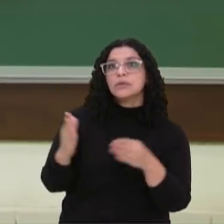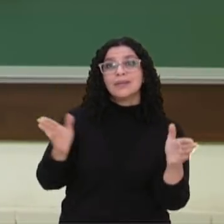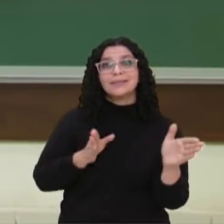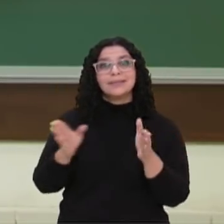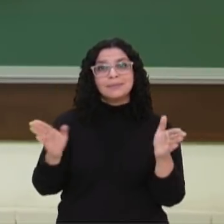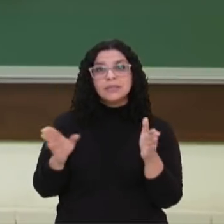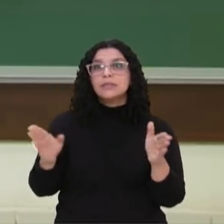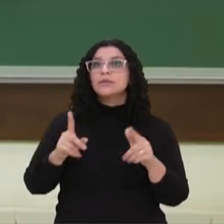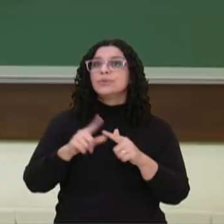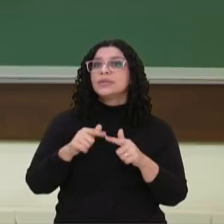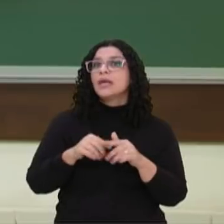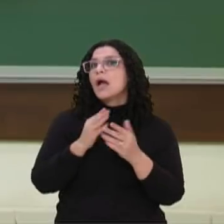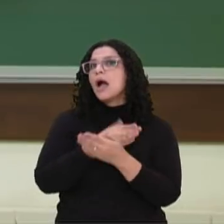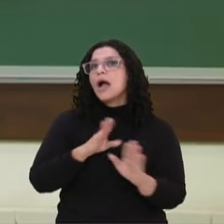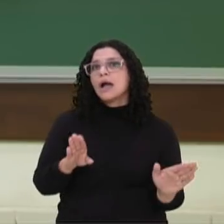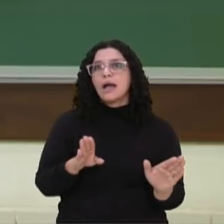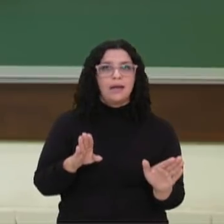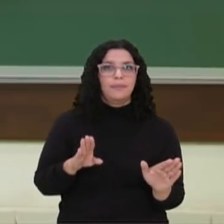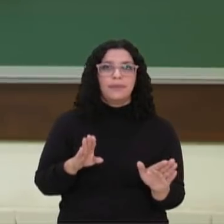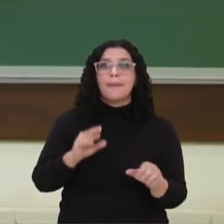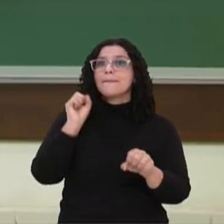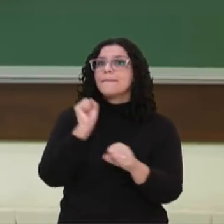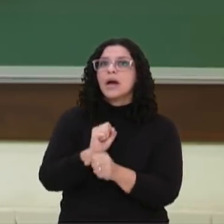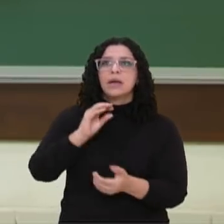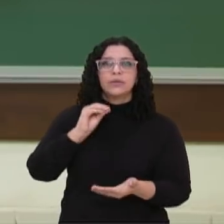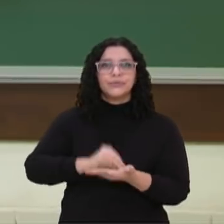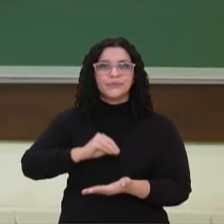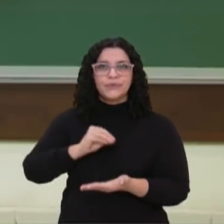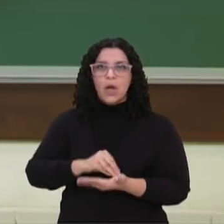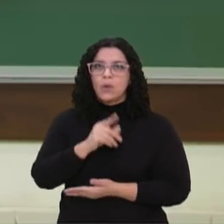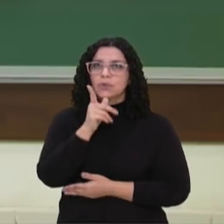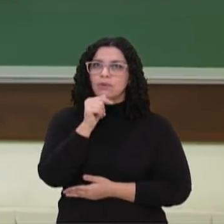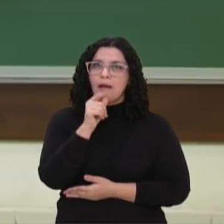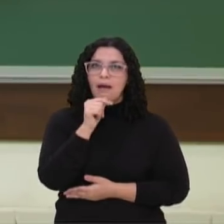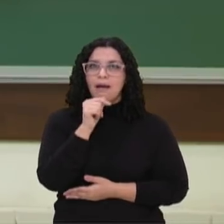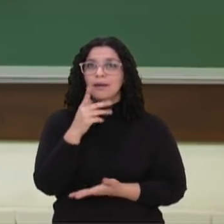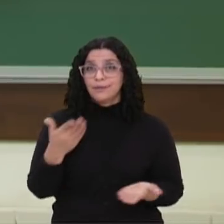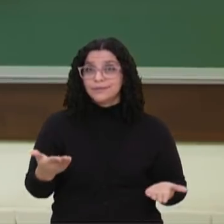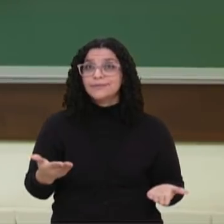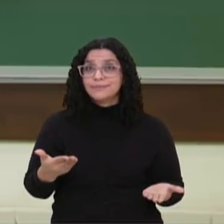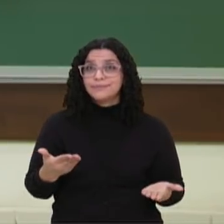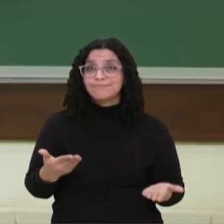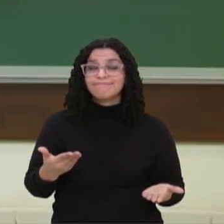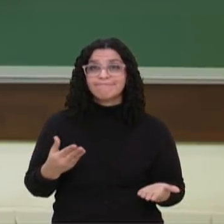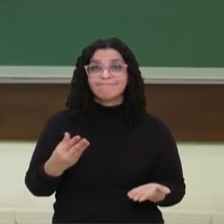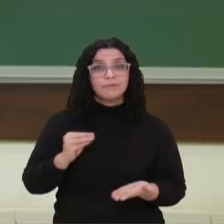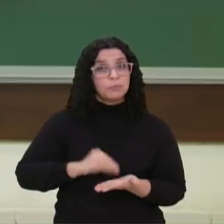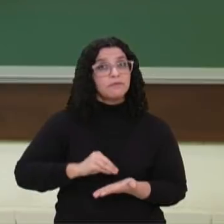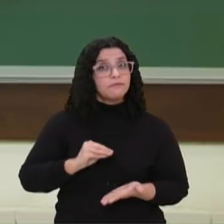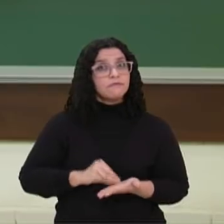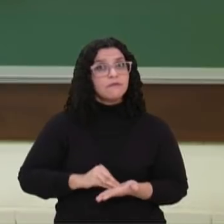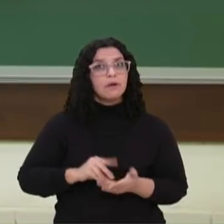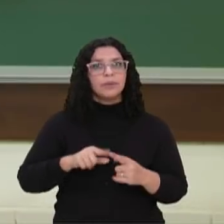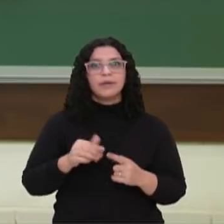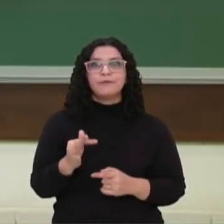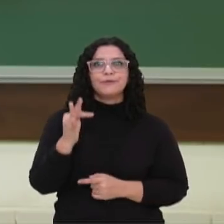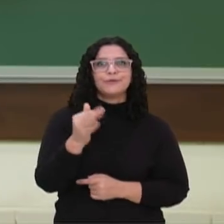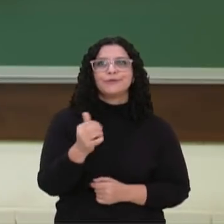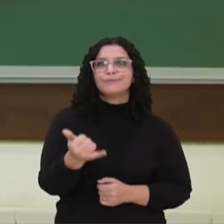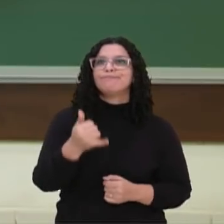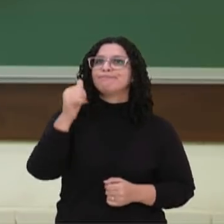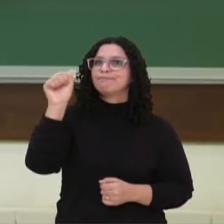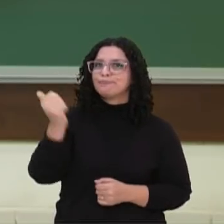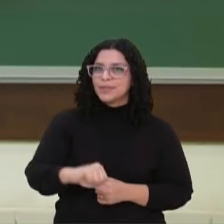para que isso acabe logo, né? Que não fique mais esse problema de escassez aí, senão a coisa pode